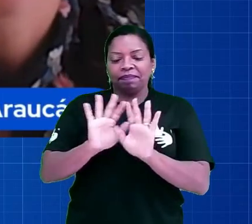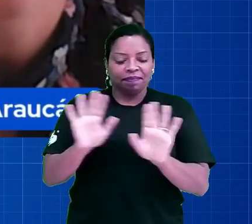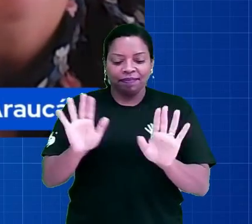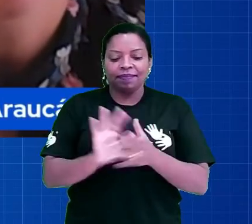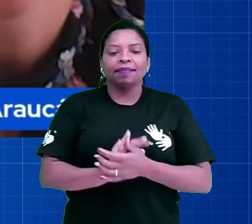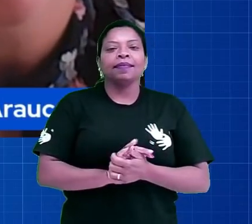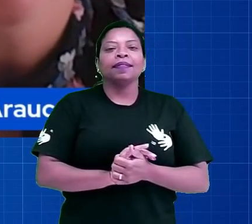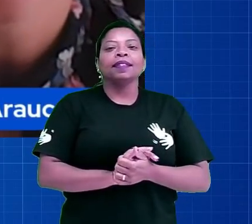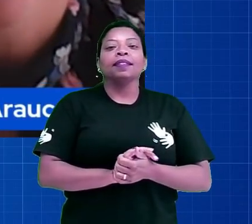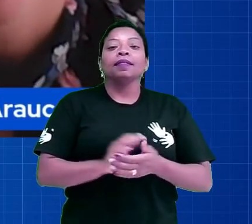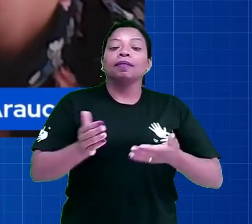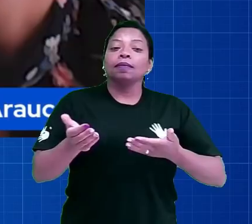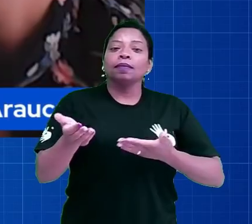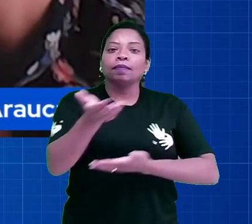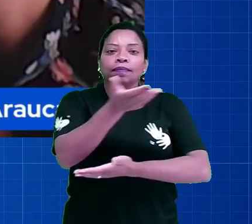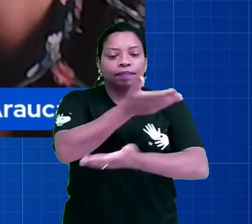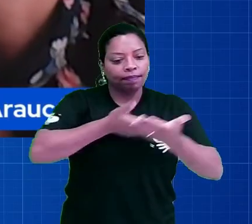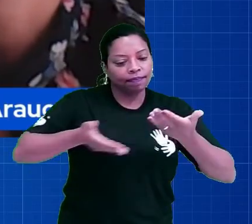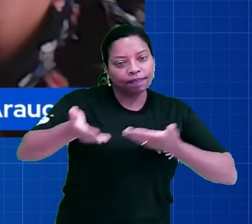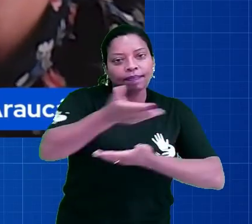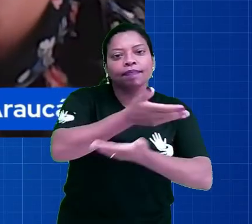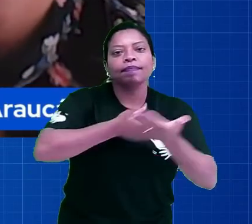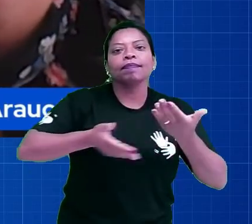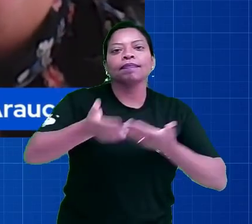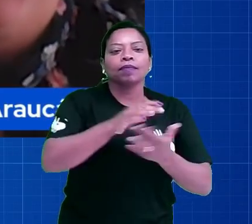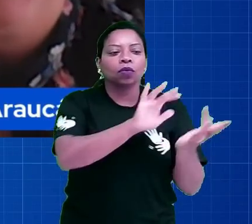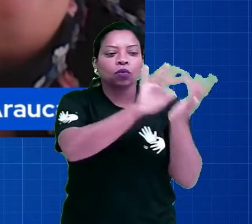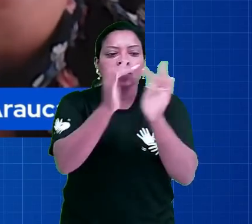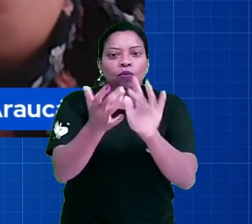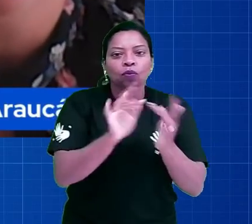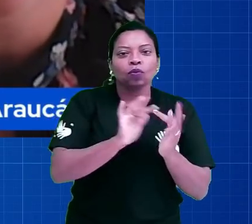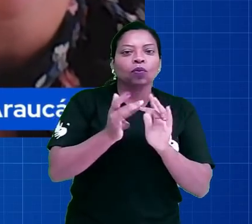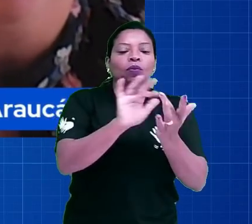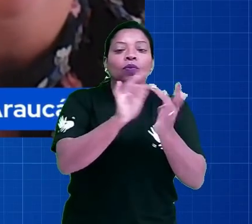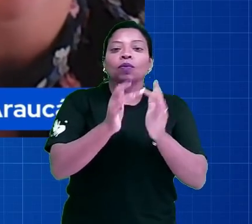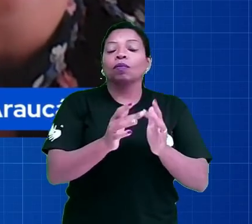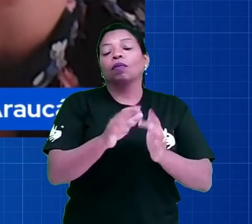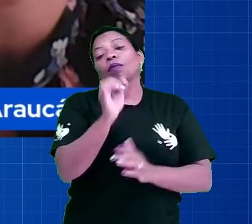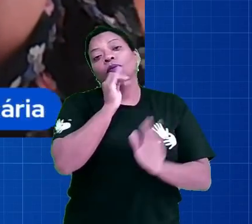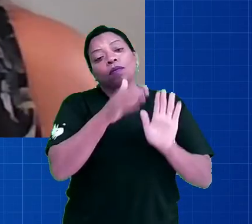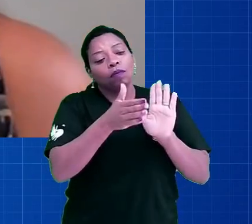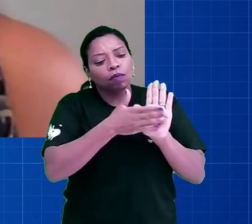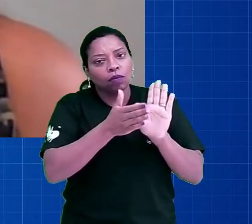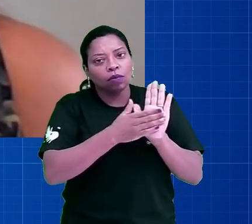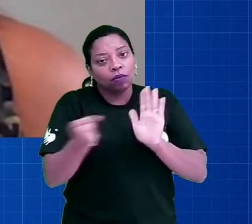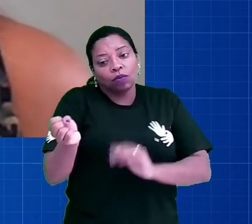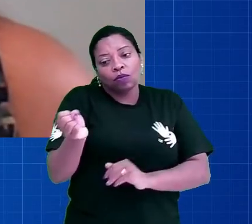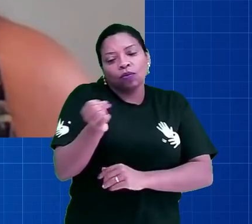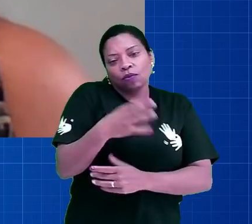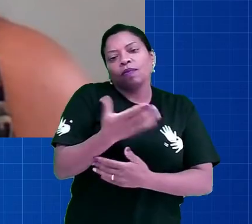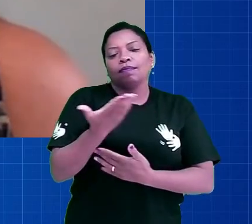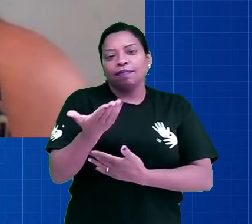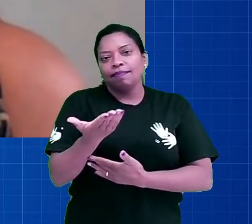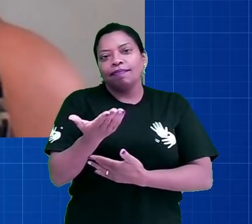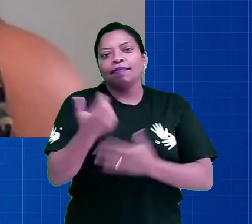Não, prof, bem isso mesmo. Nessa questão de relacionamento interpessoal, né, qualquer implementação